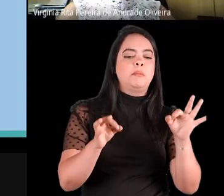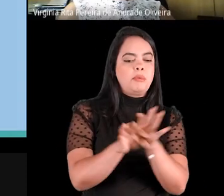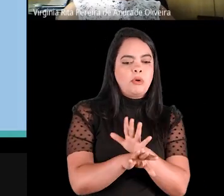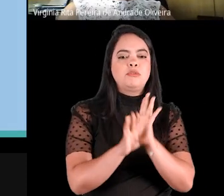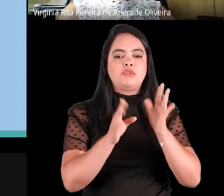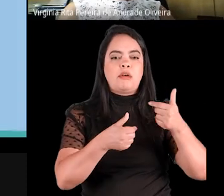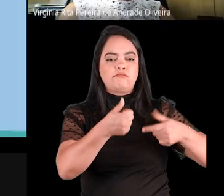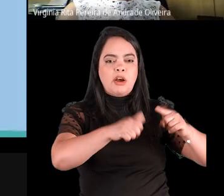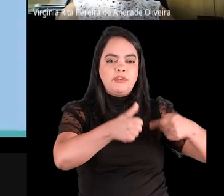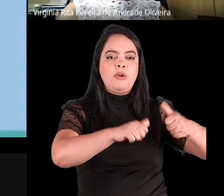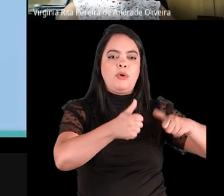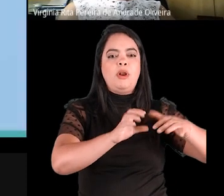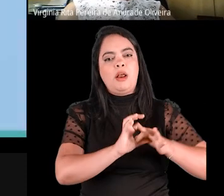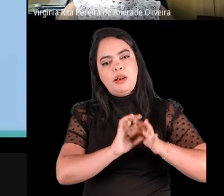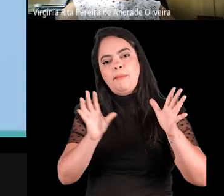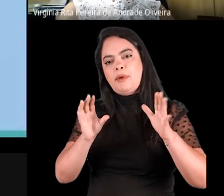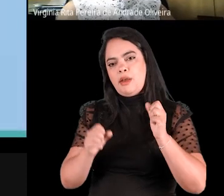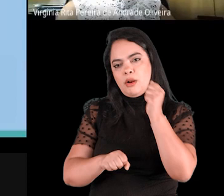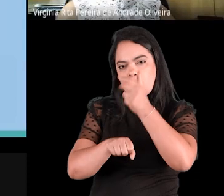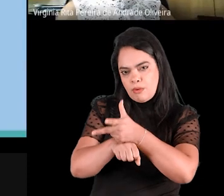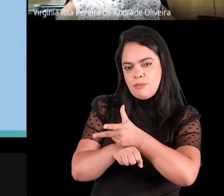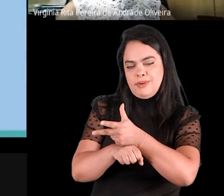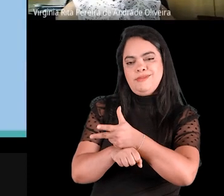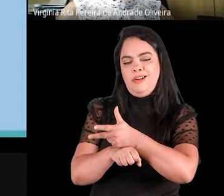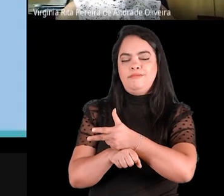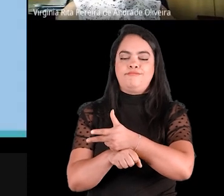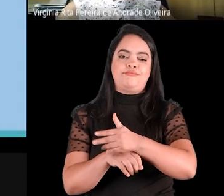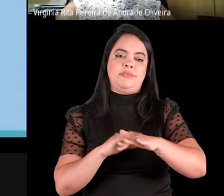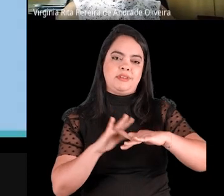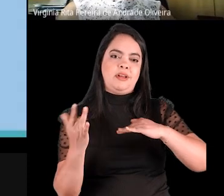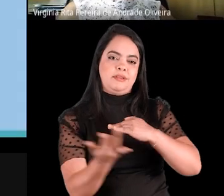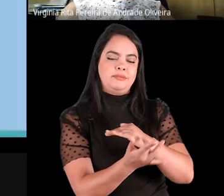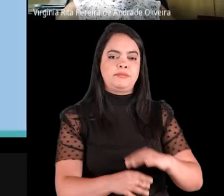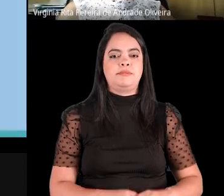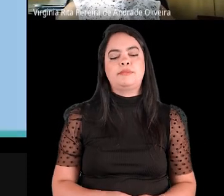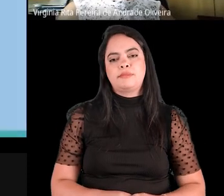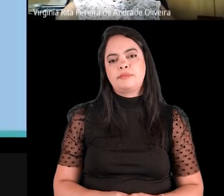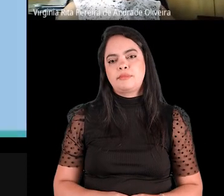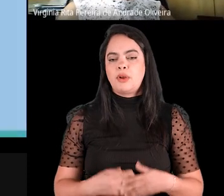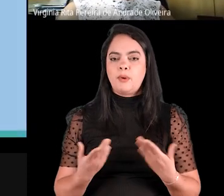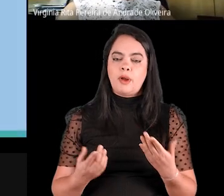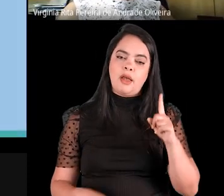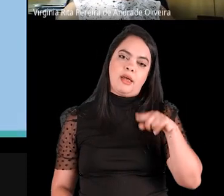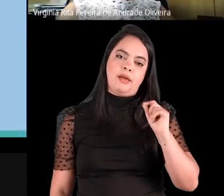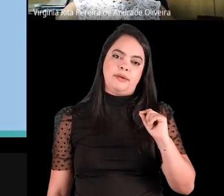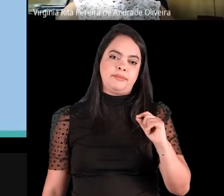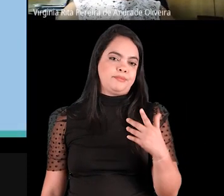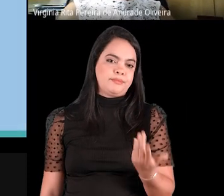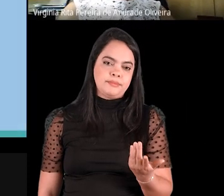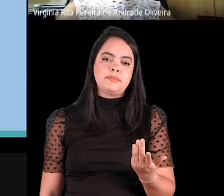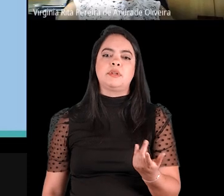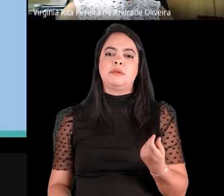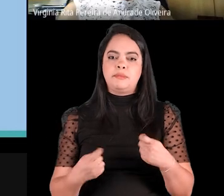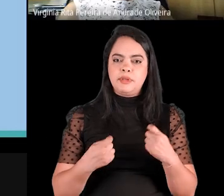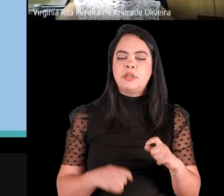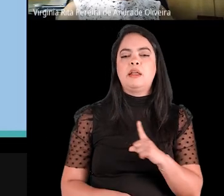modo geral. Tá? Então, isso é a gente dizendo de uma produção mesmo, né, a nível de técnica